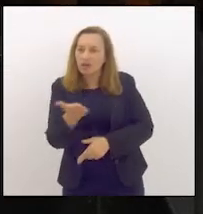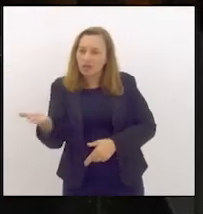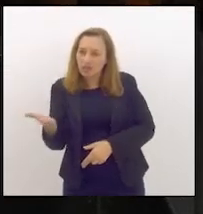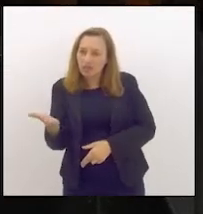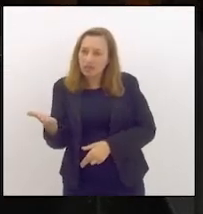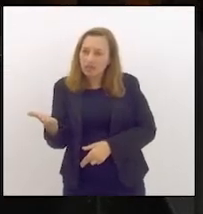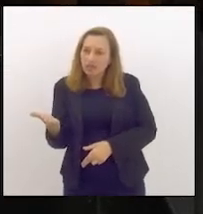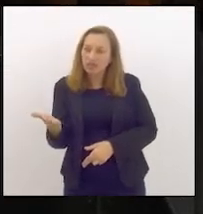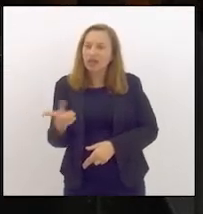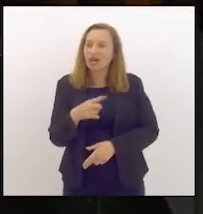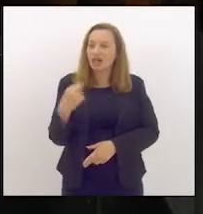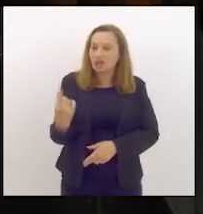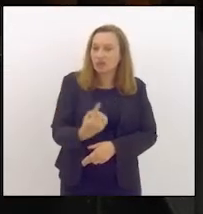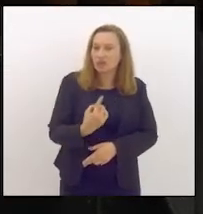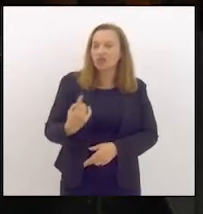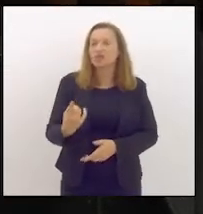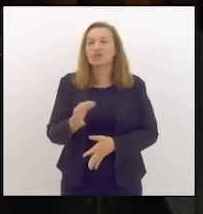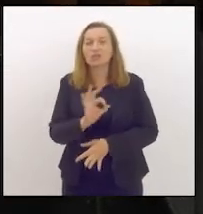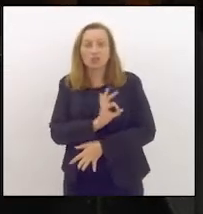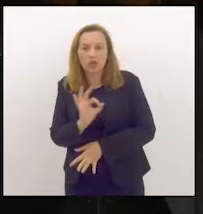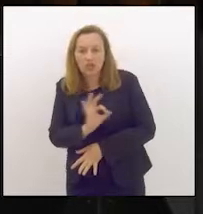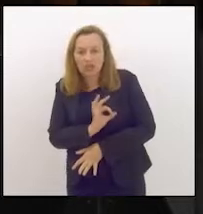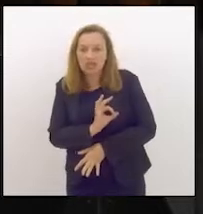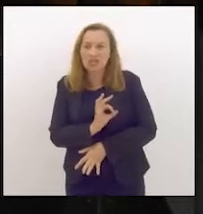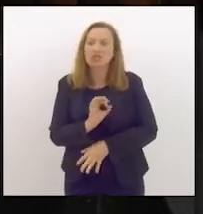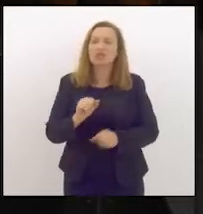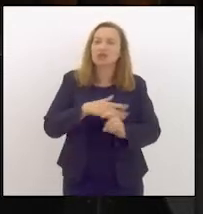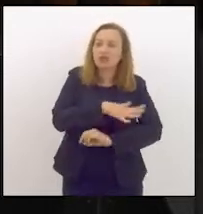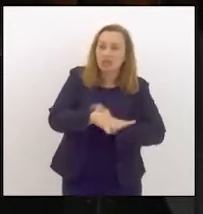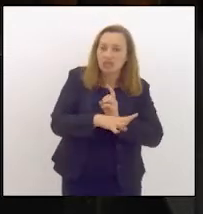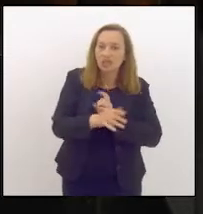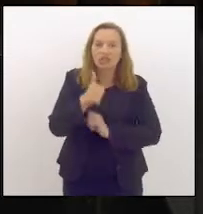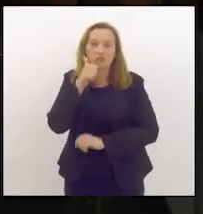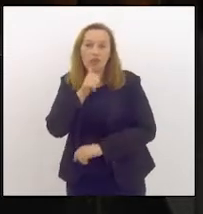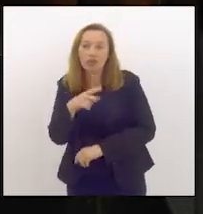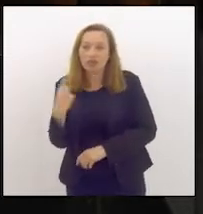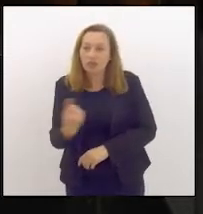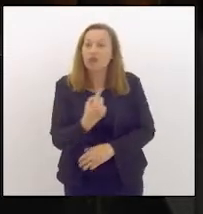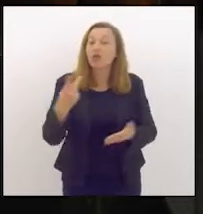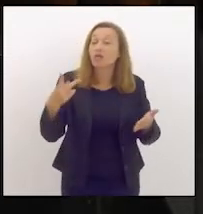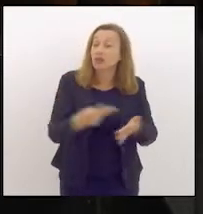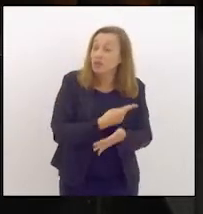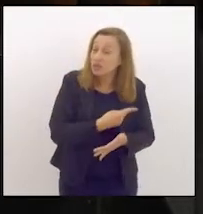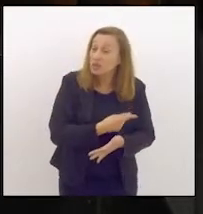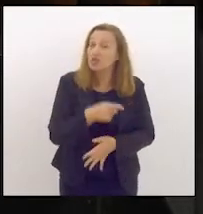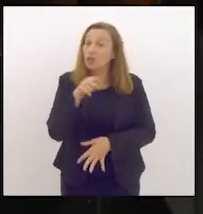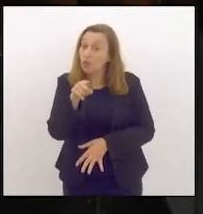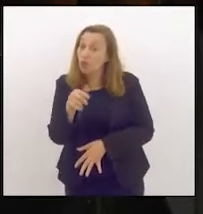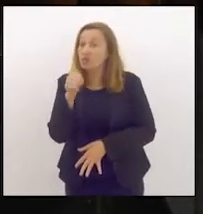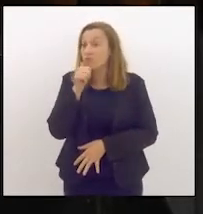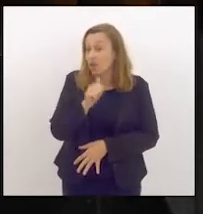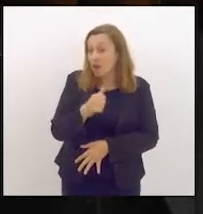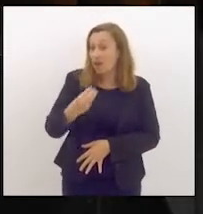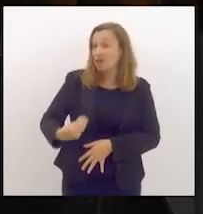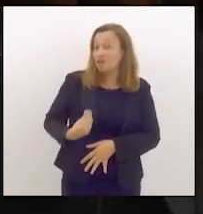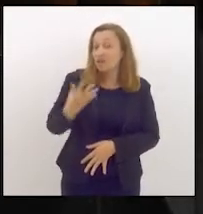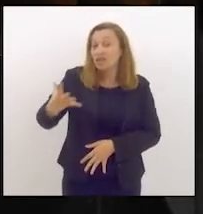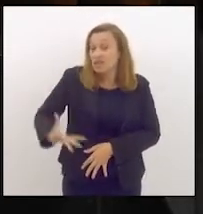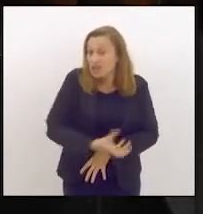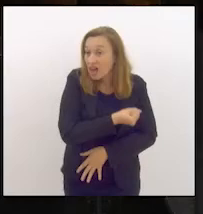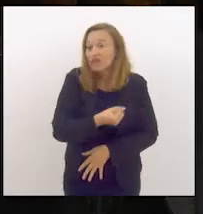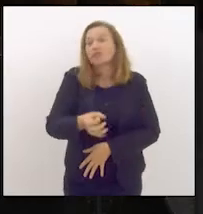vilanização a nossa polícia Vila Lisa a nossa sociedade as nossas mulheres como aconteceu com essa mulher que teve a vida